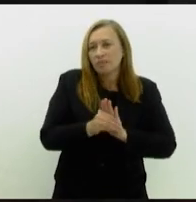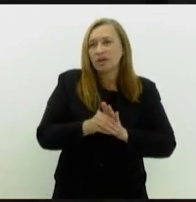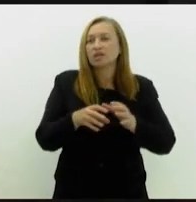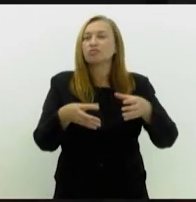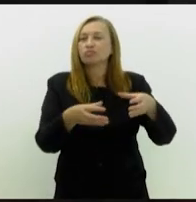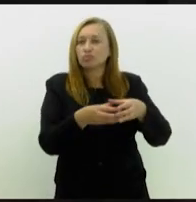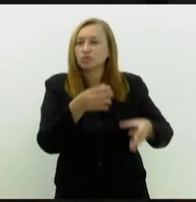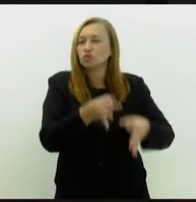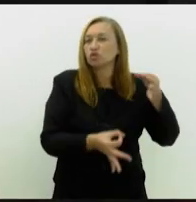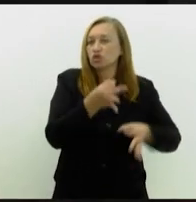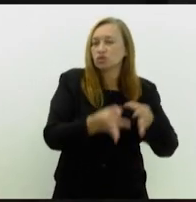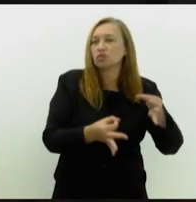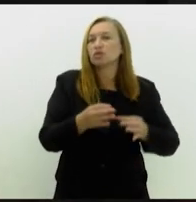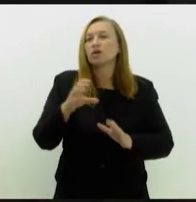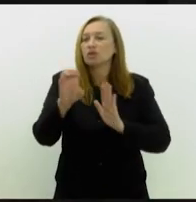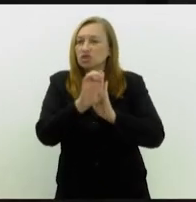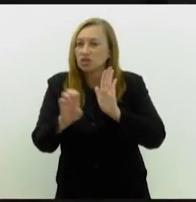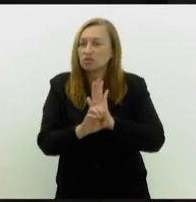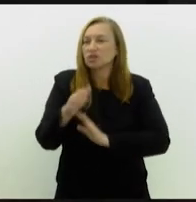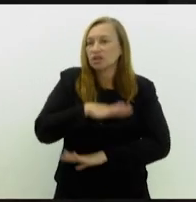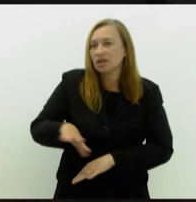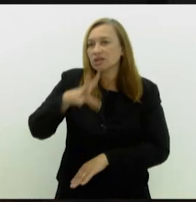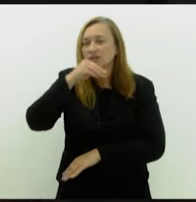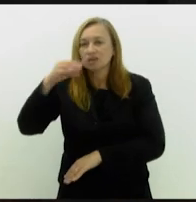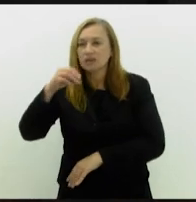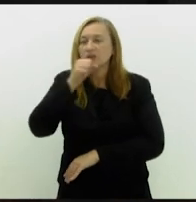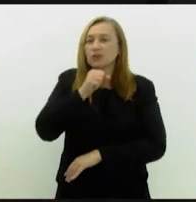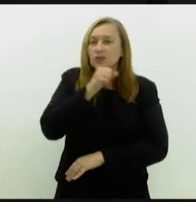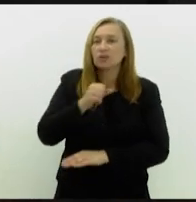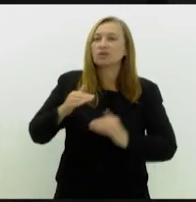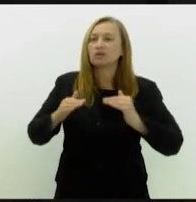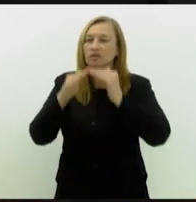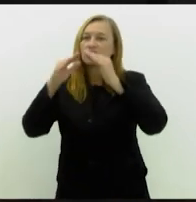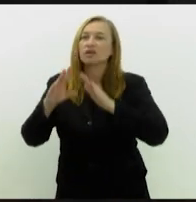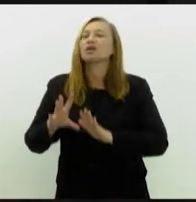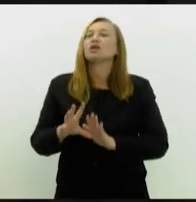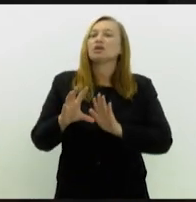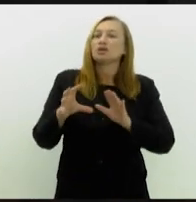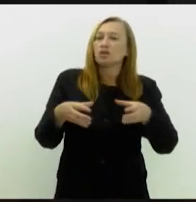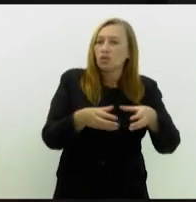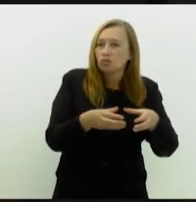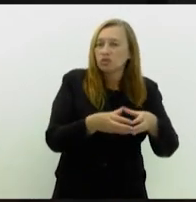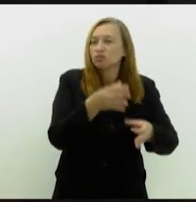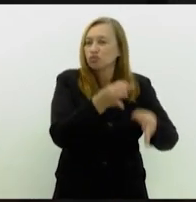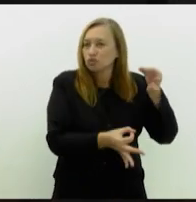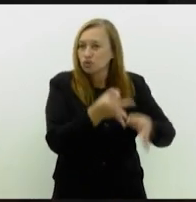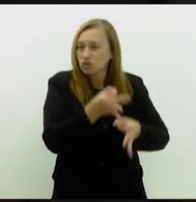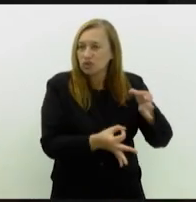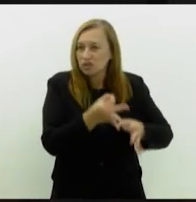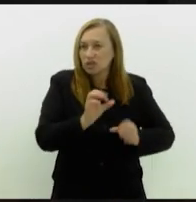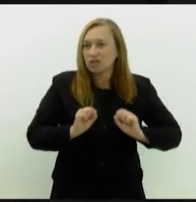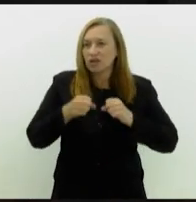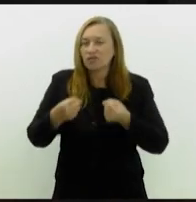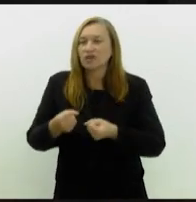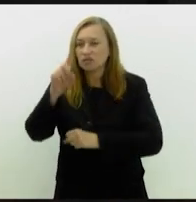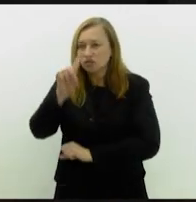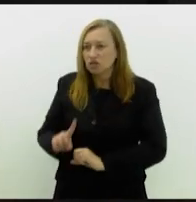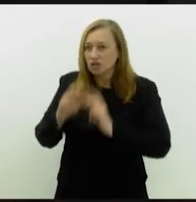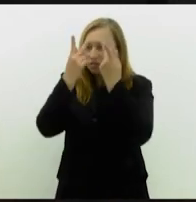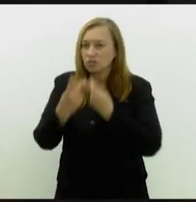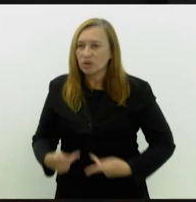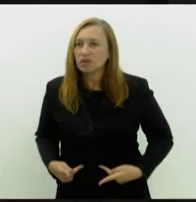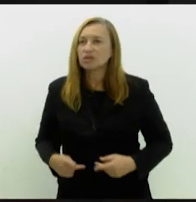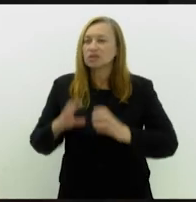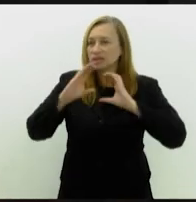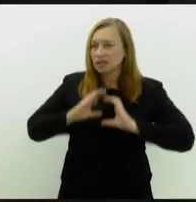criança do Adolescente do Idoso favorável com a emenda das comissões de constituição e Justiça de defesa dos Direitos Humanos cidadania